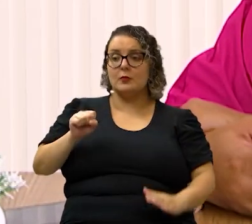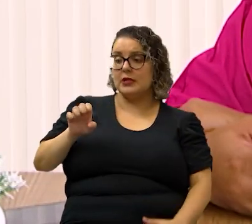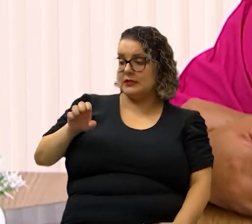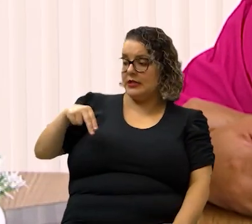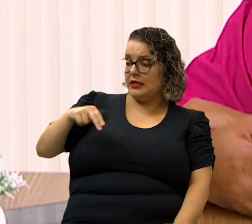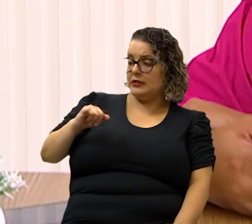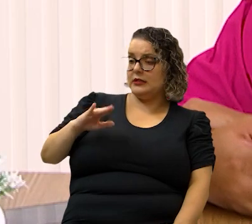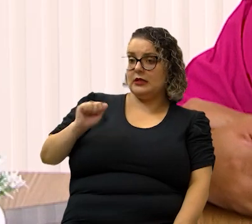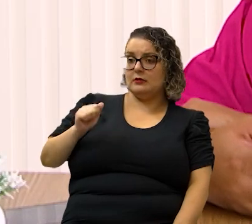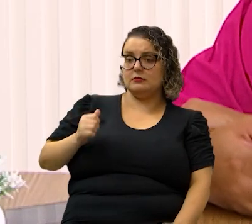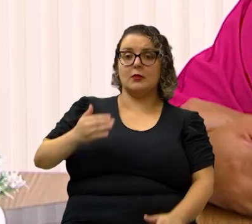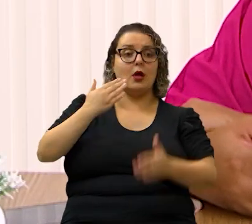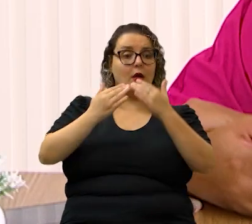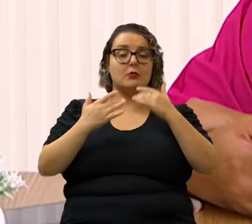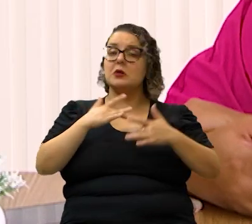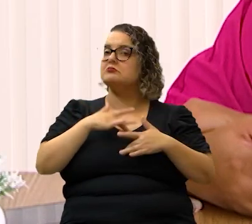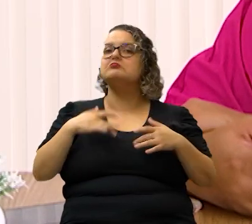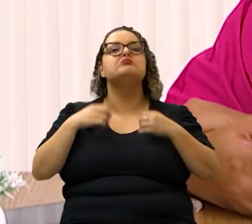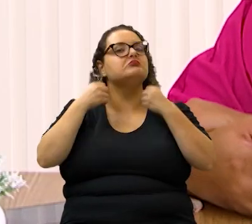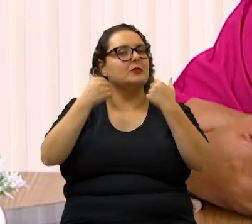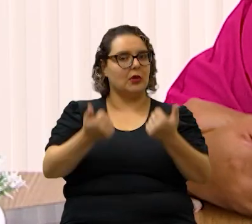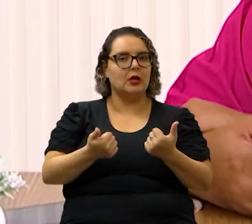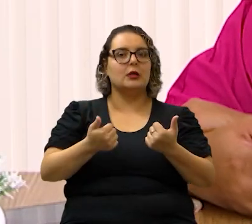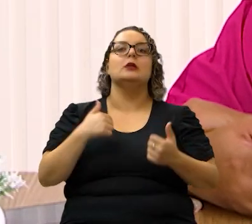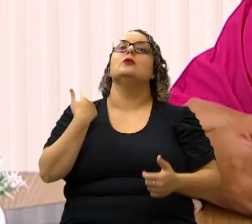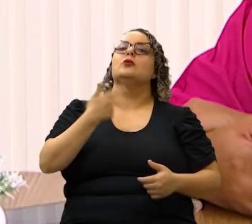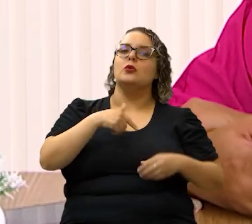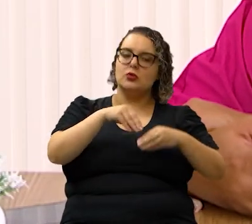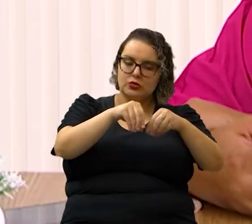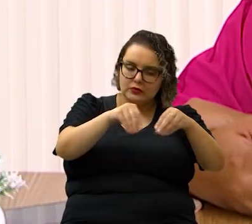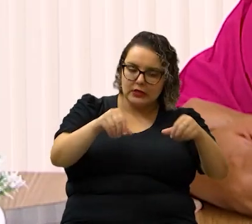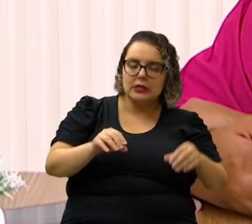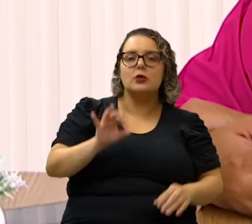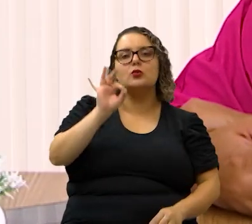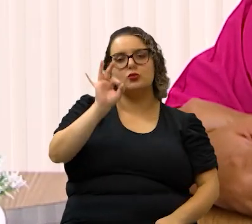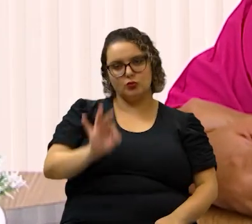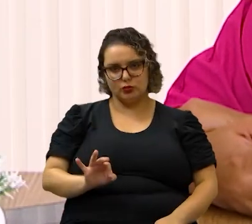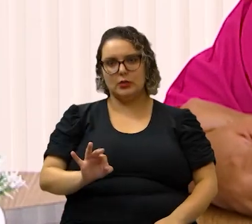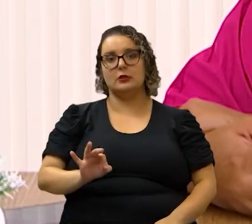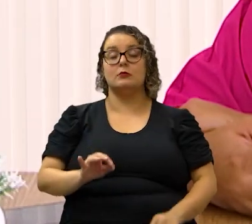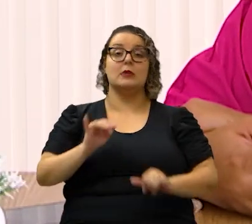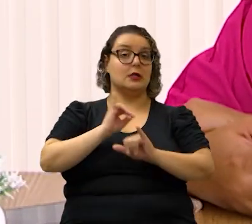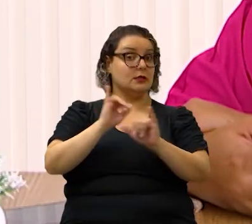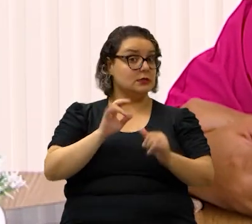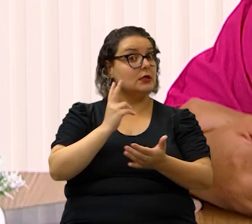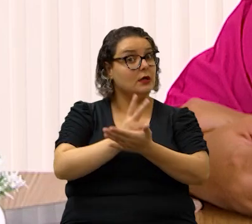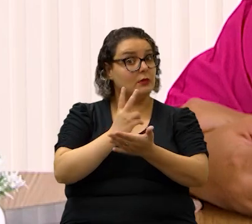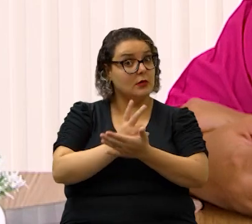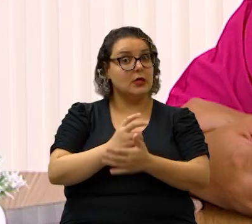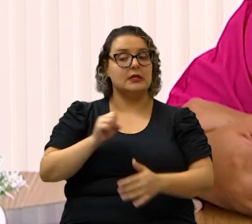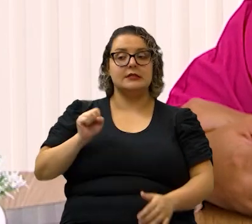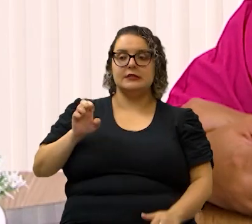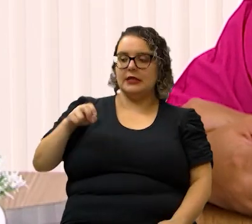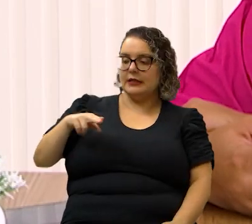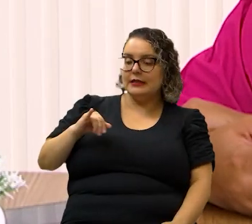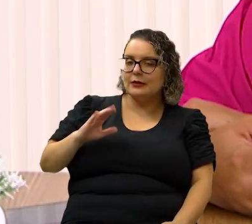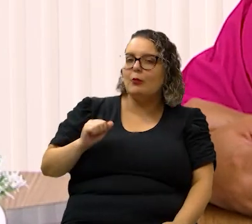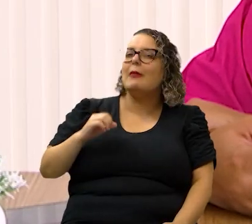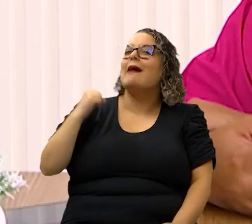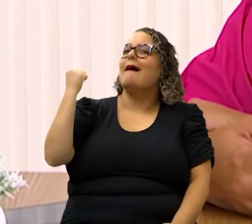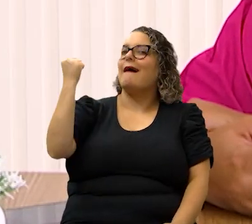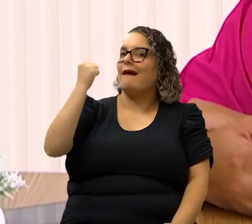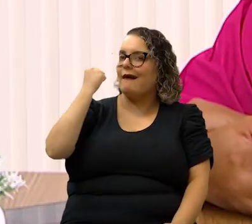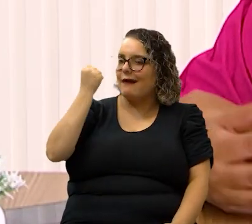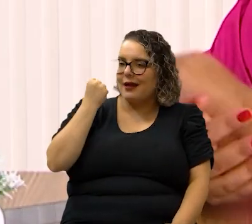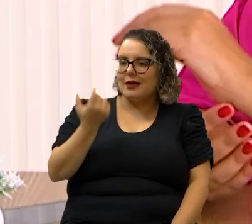padocaria uma celíaca que comeu, passou super bem, então quer dizer que a gente está usando as farinhas certas, mas a gente sempre avisa. Se for um celíaco